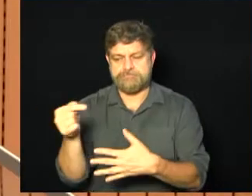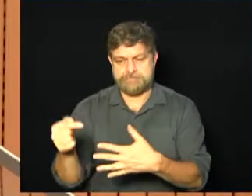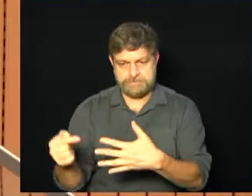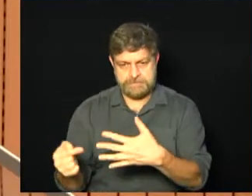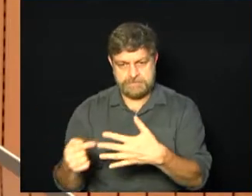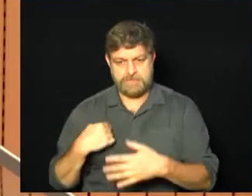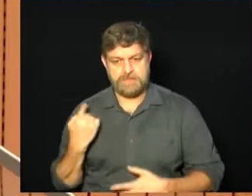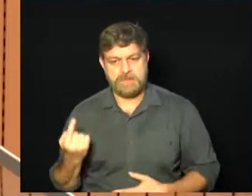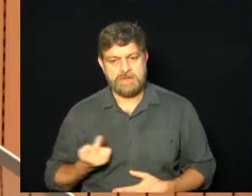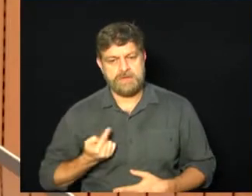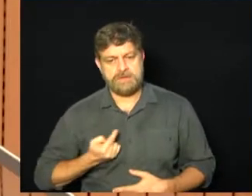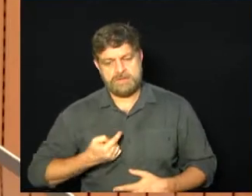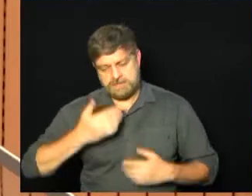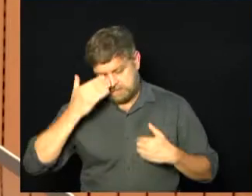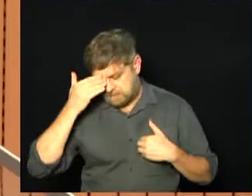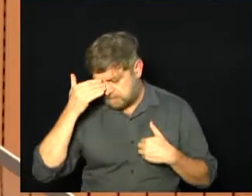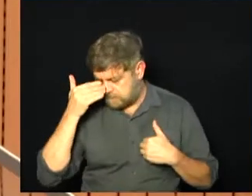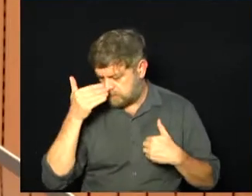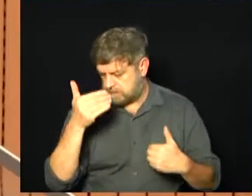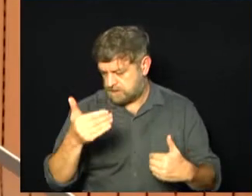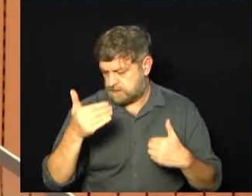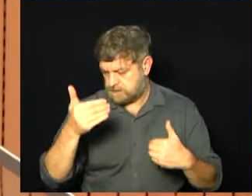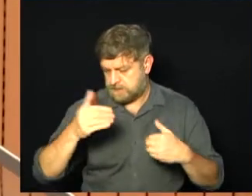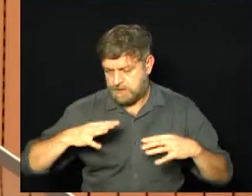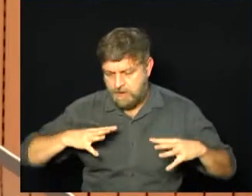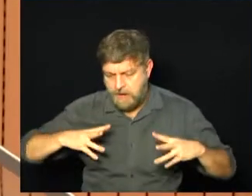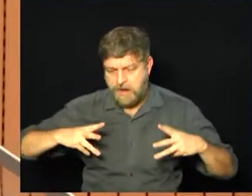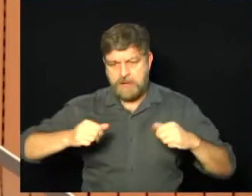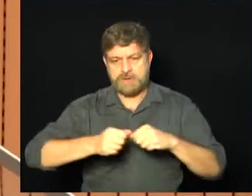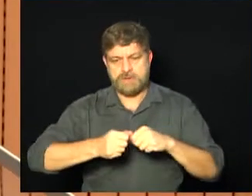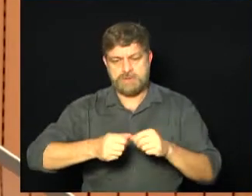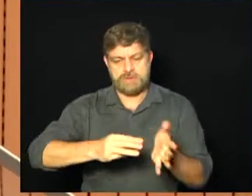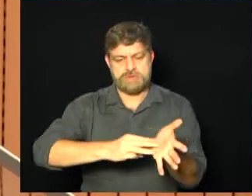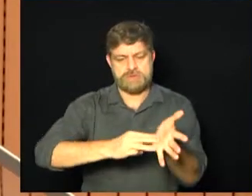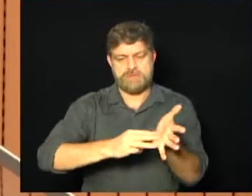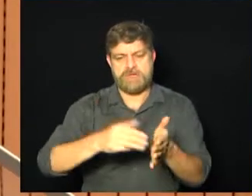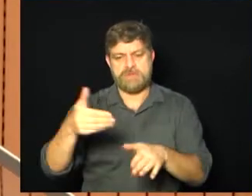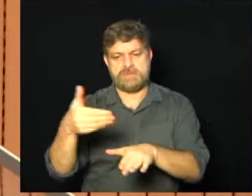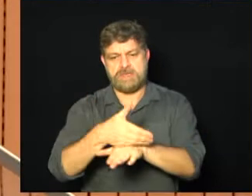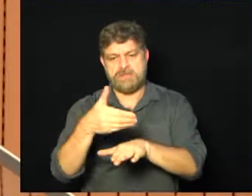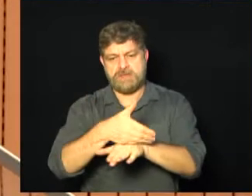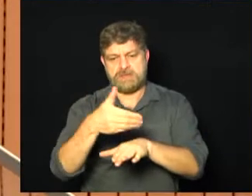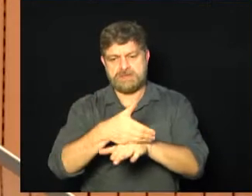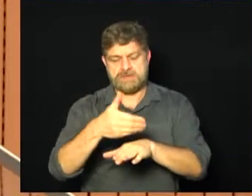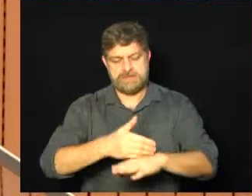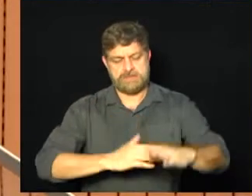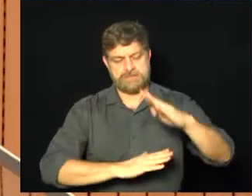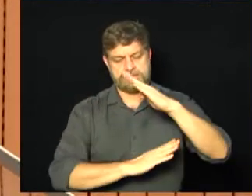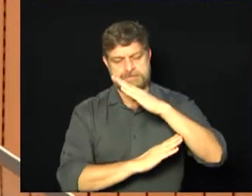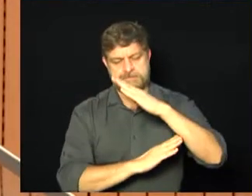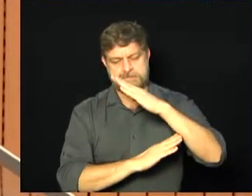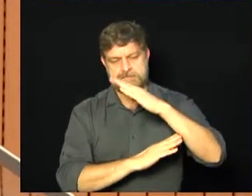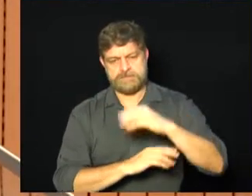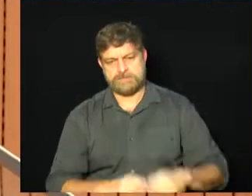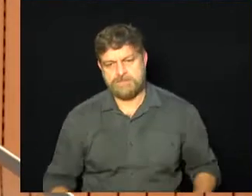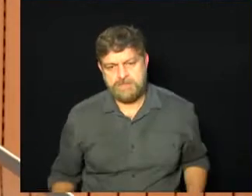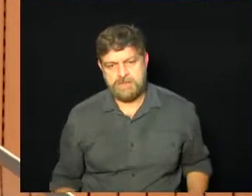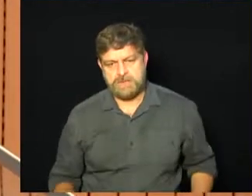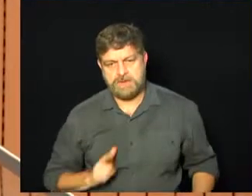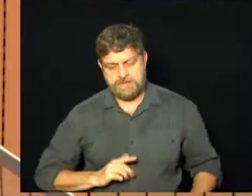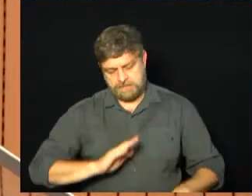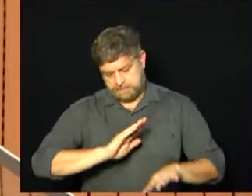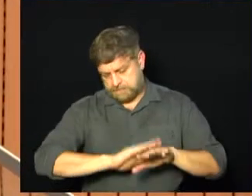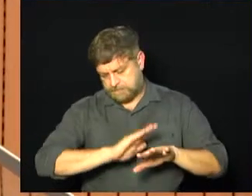reconhecimento e gratidão a todos os edis que integram este legislativo por